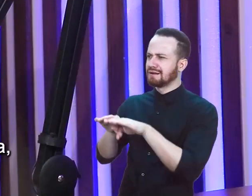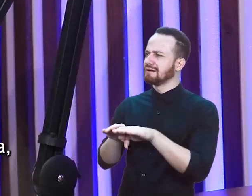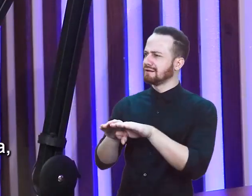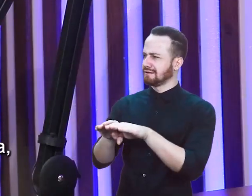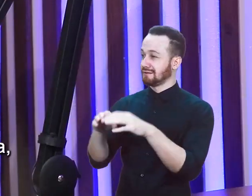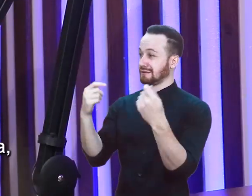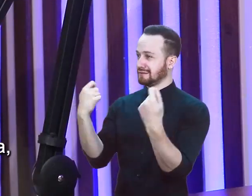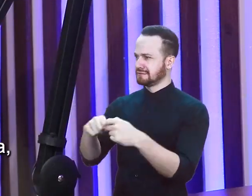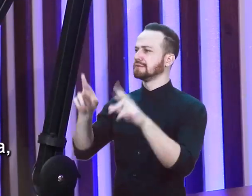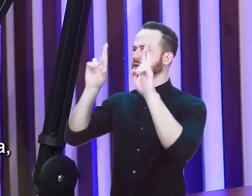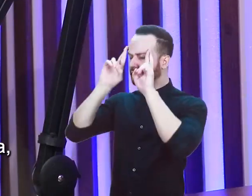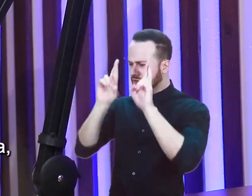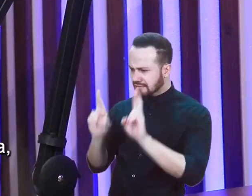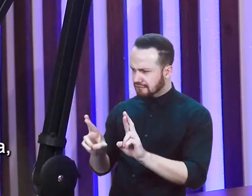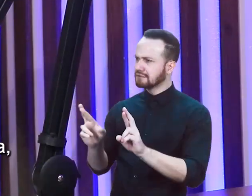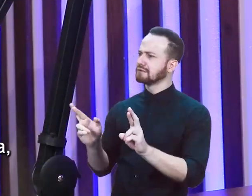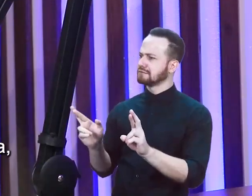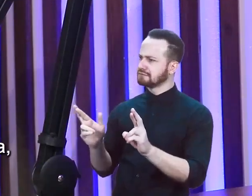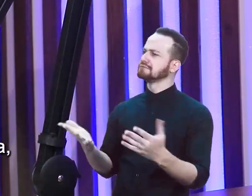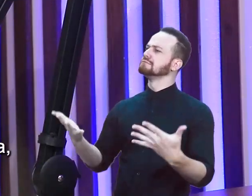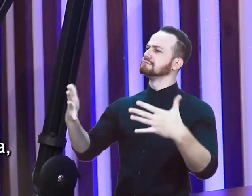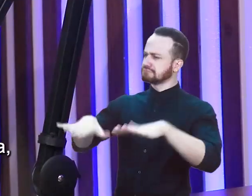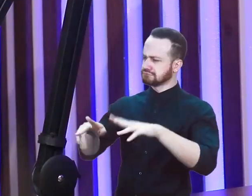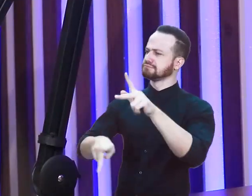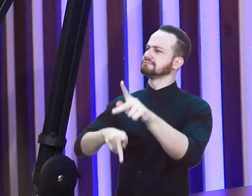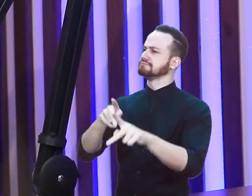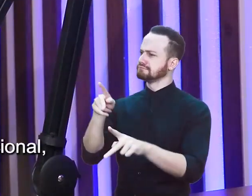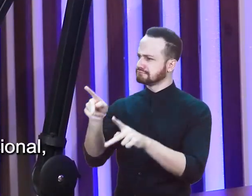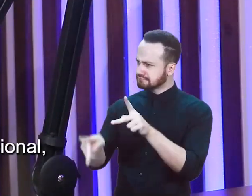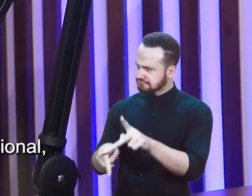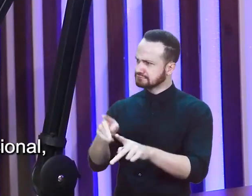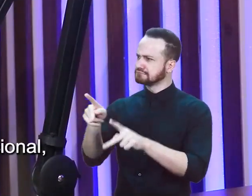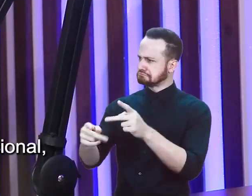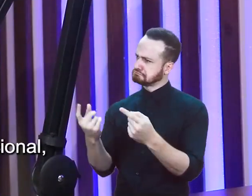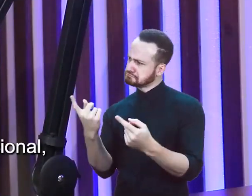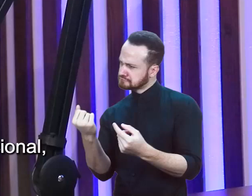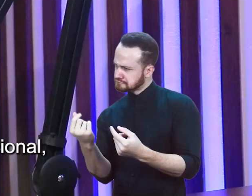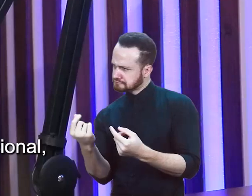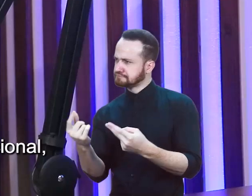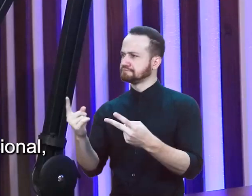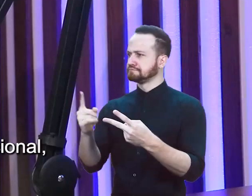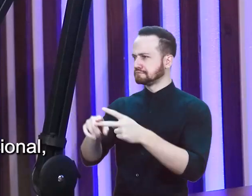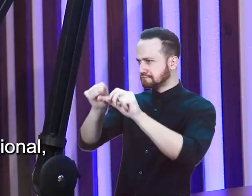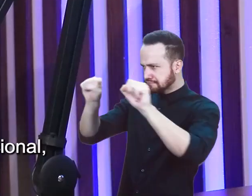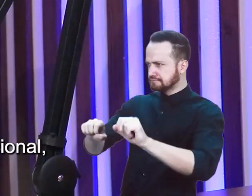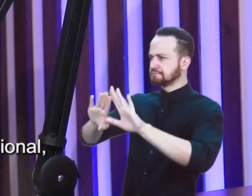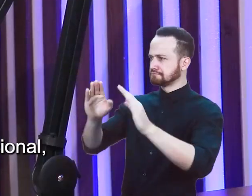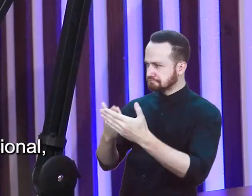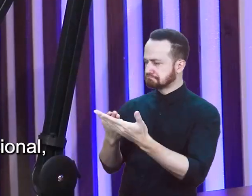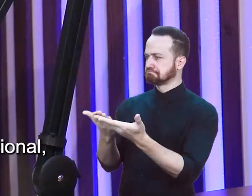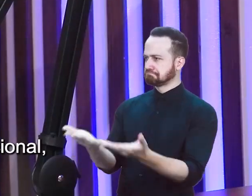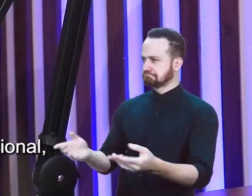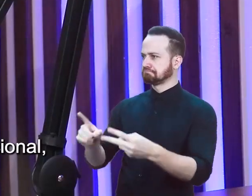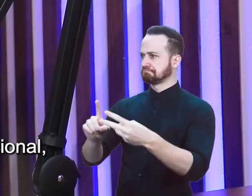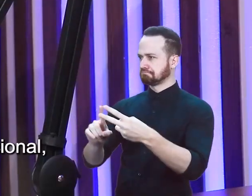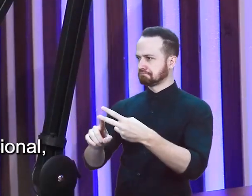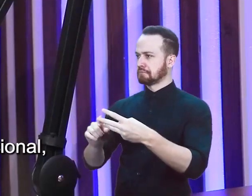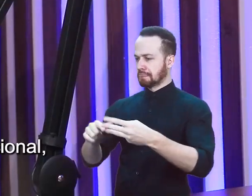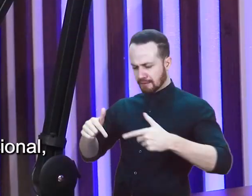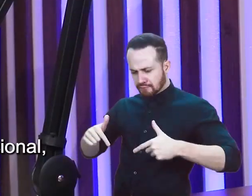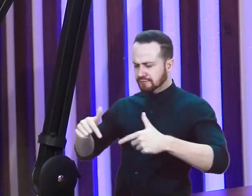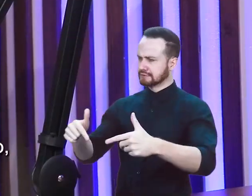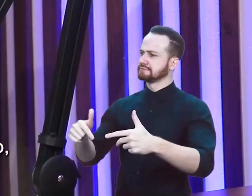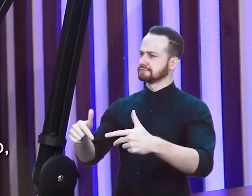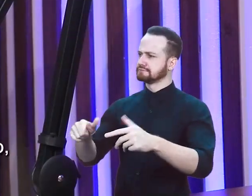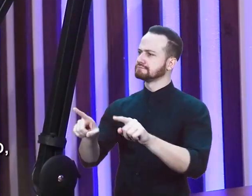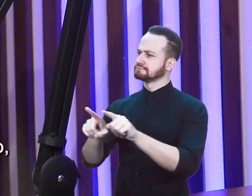então que ele respeite e inclua seu povo na economia, no sistema educacional, no mercado de